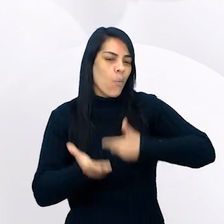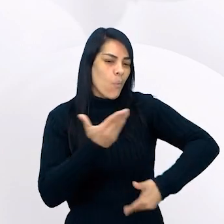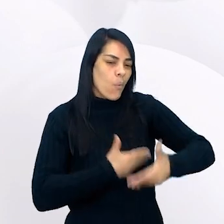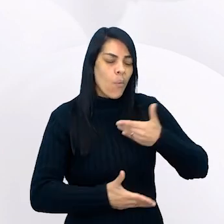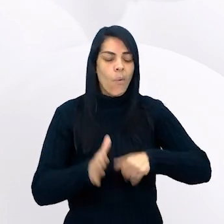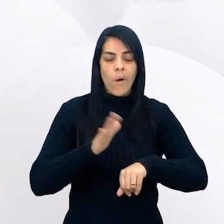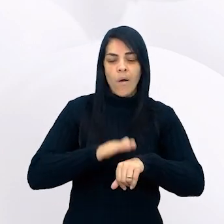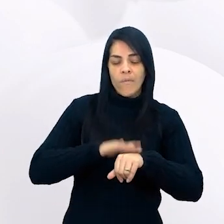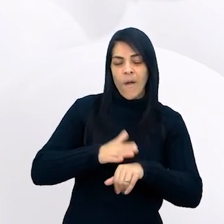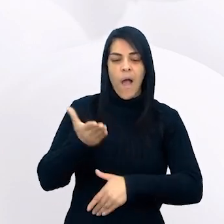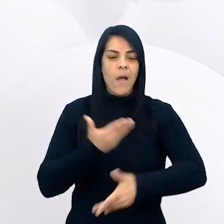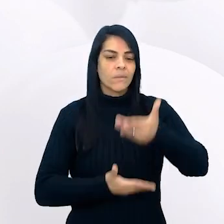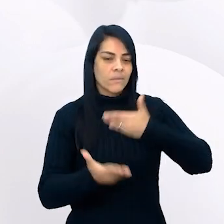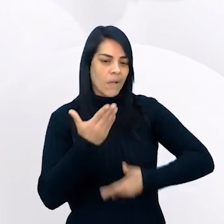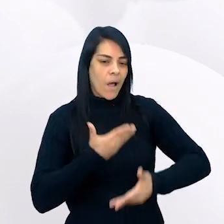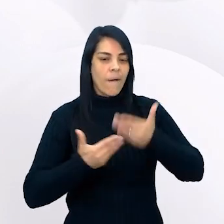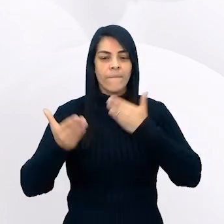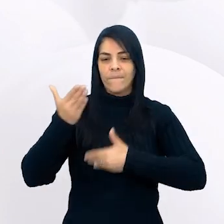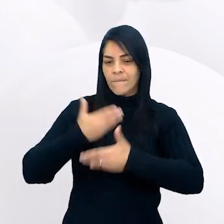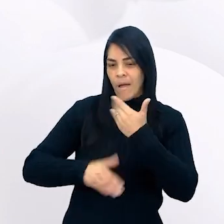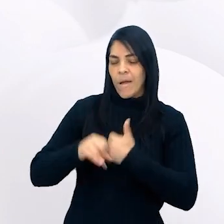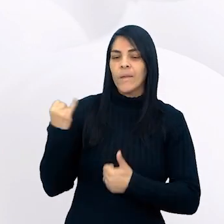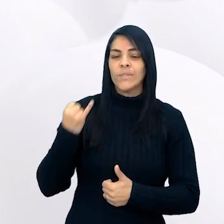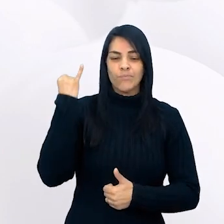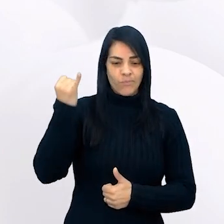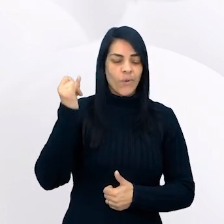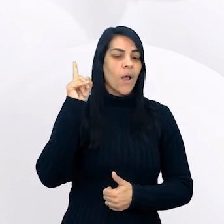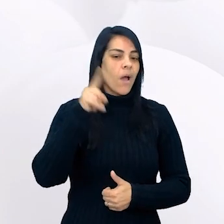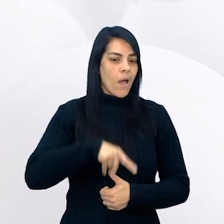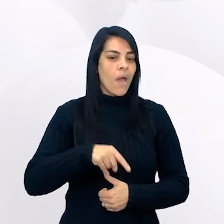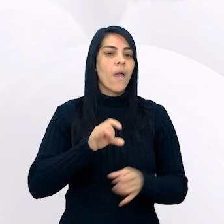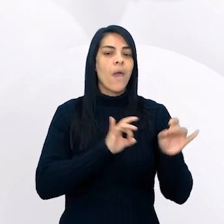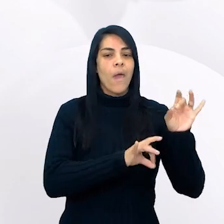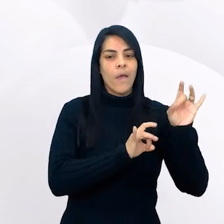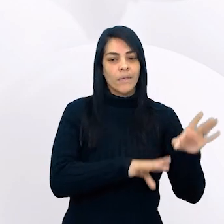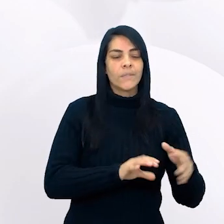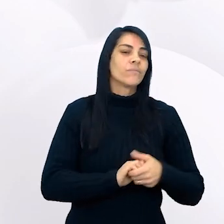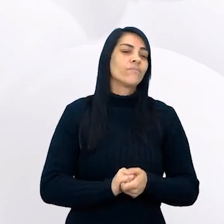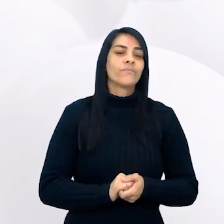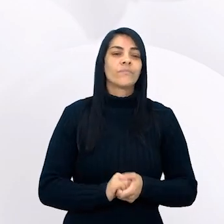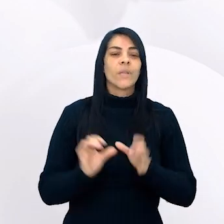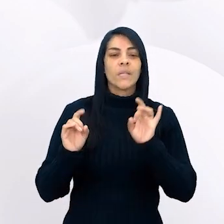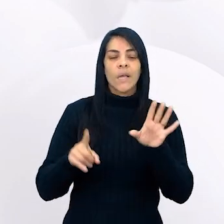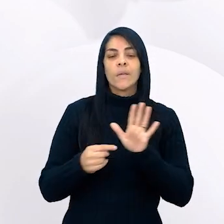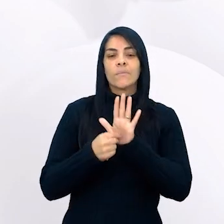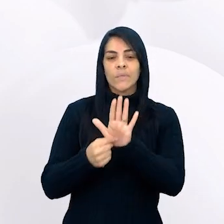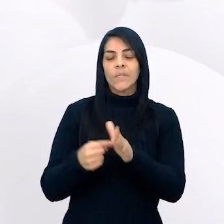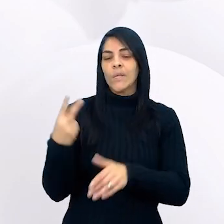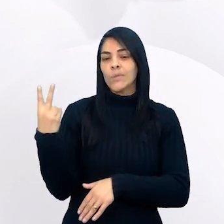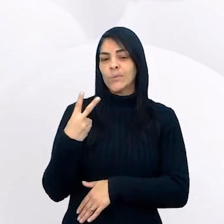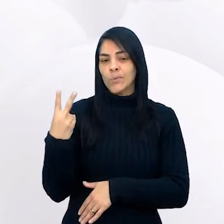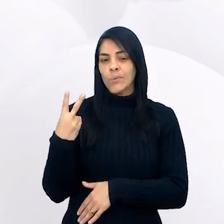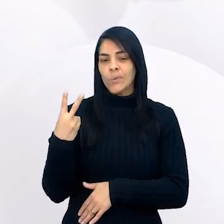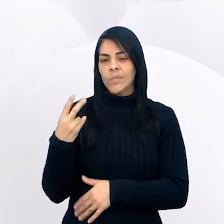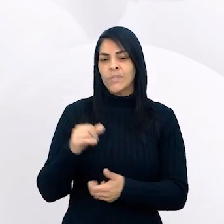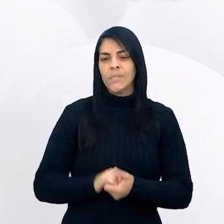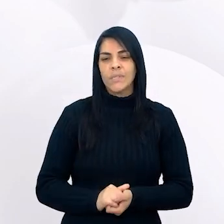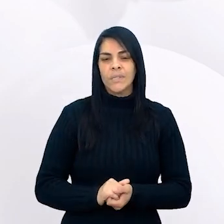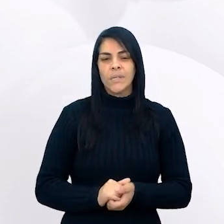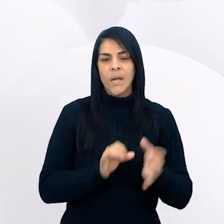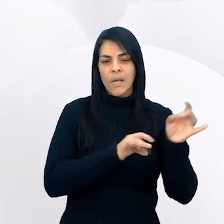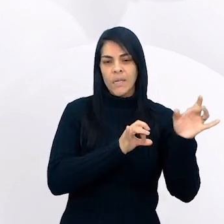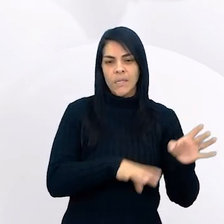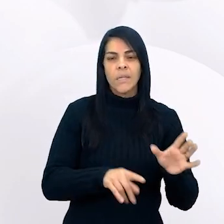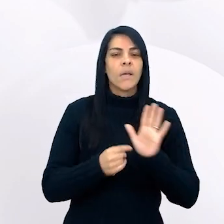faz do outro, acho que é importante. Essa aí é a técnica e eu deixei aí duas técnicas, deixei a